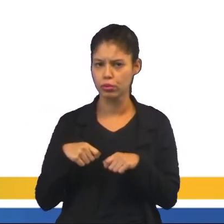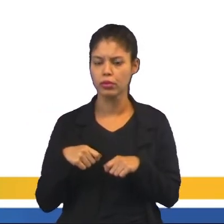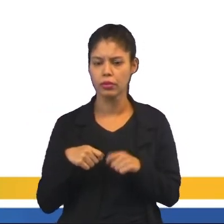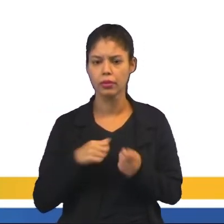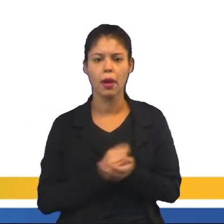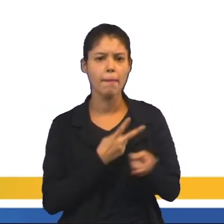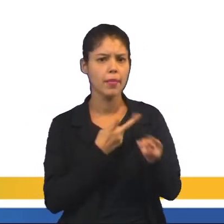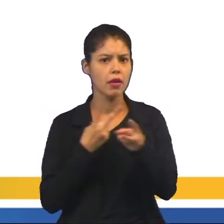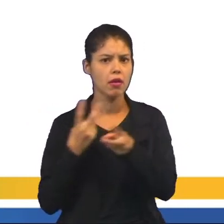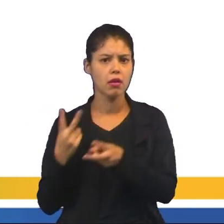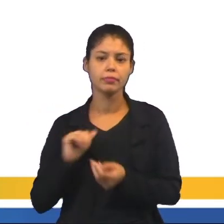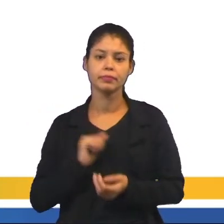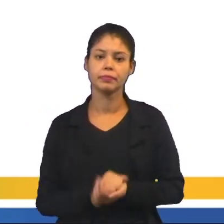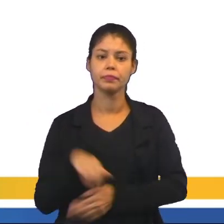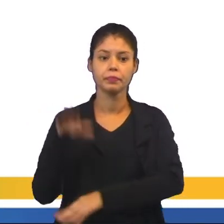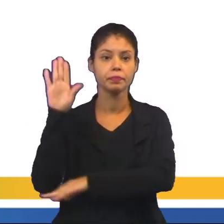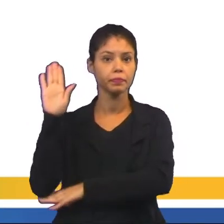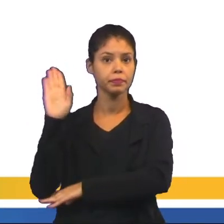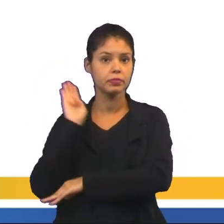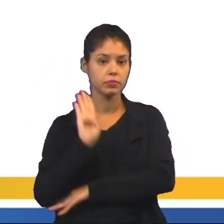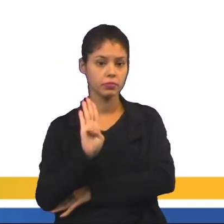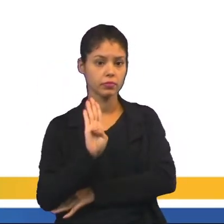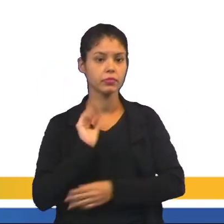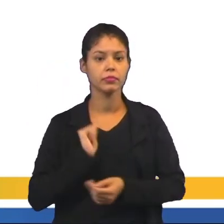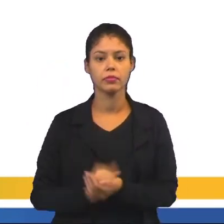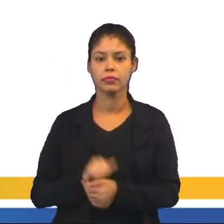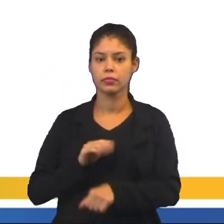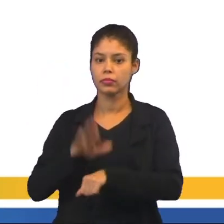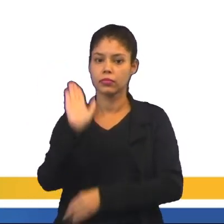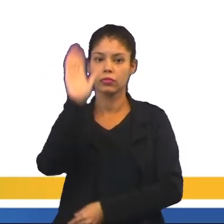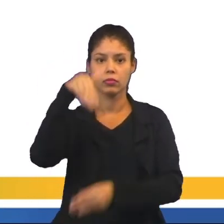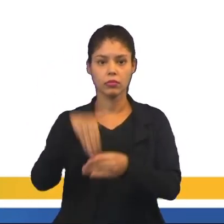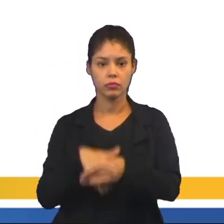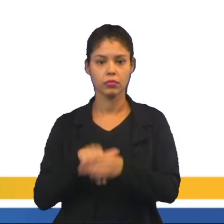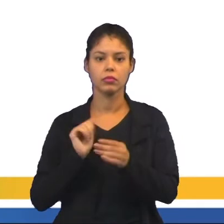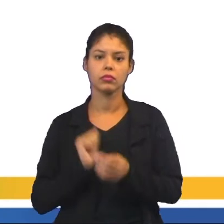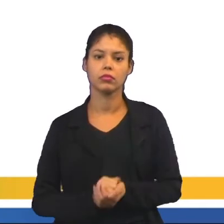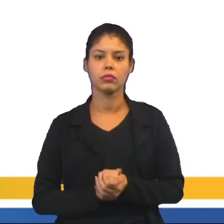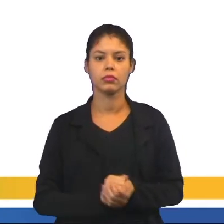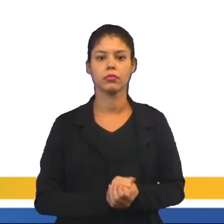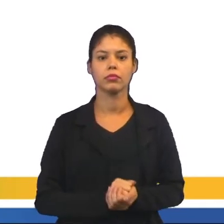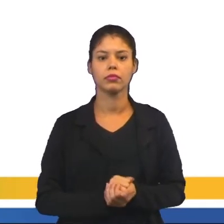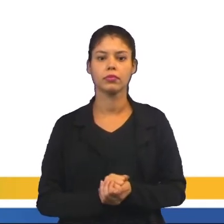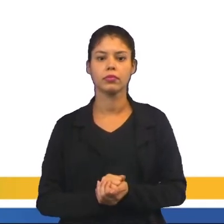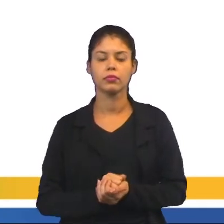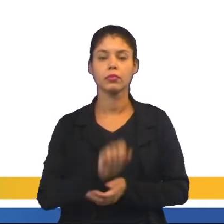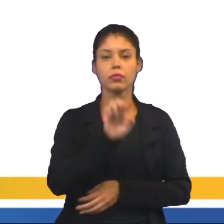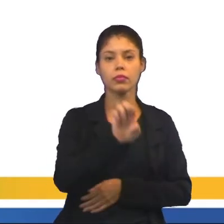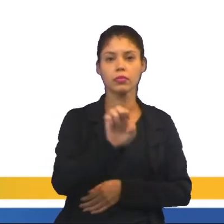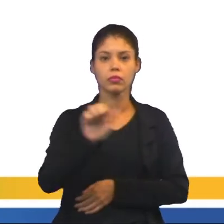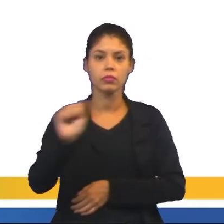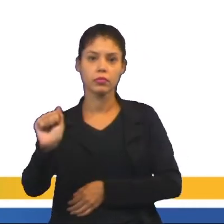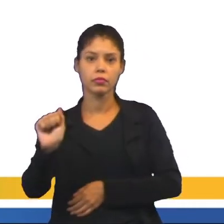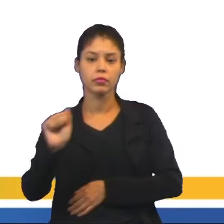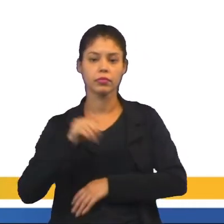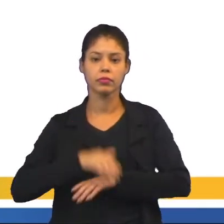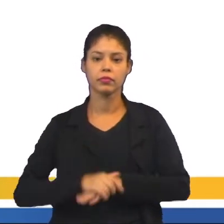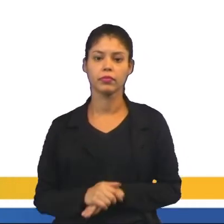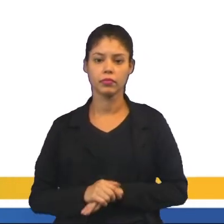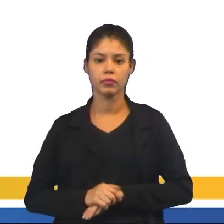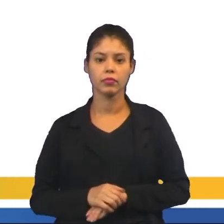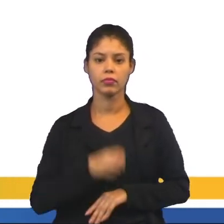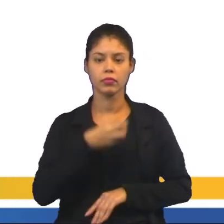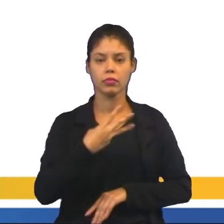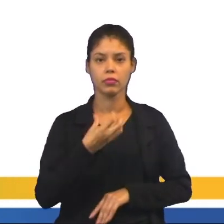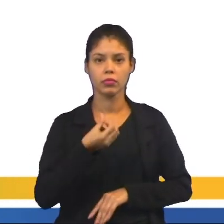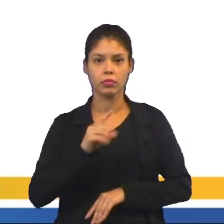possível perceber que o candidato B será o mais votado nesse espaço amostral,